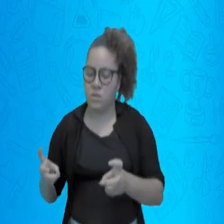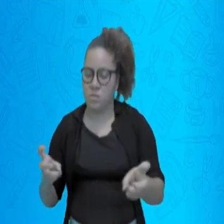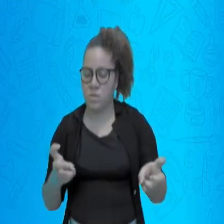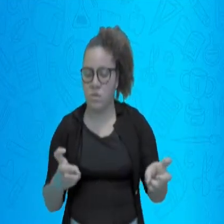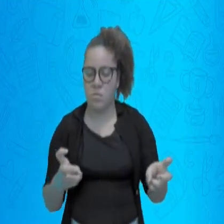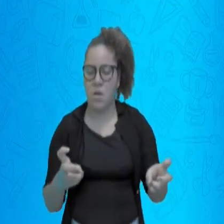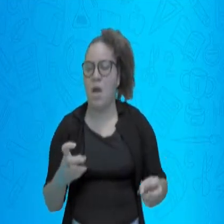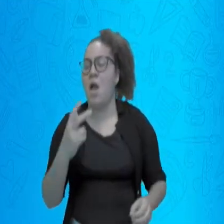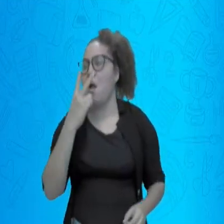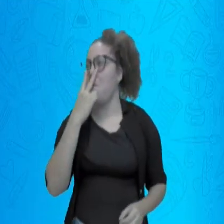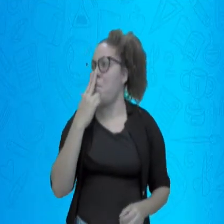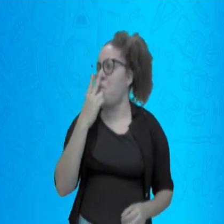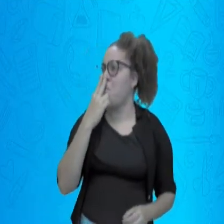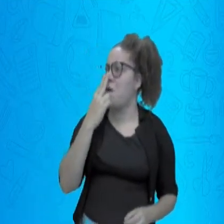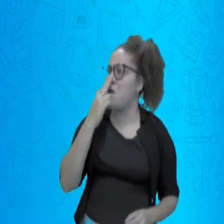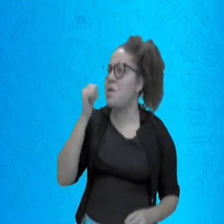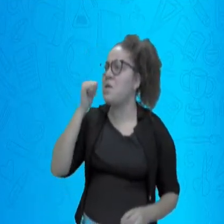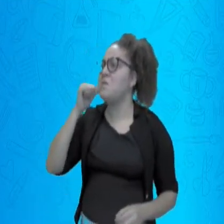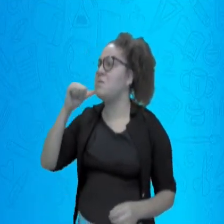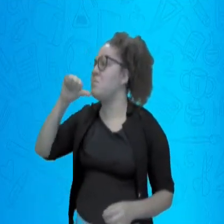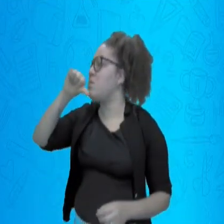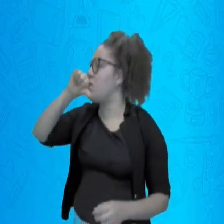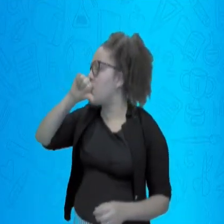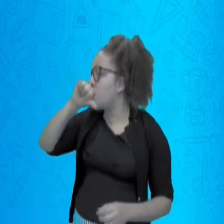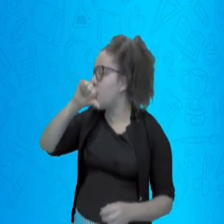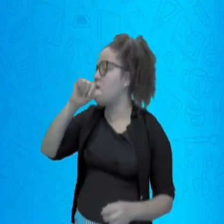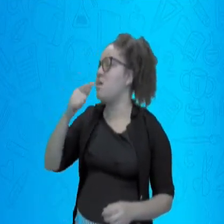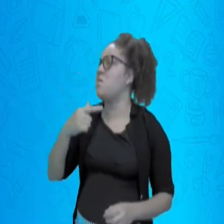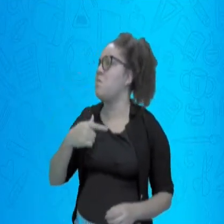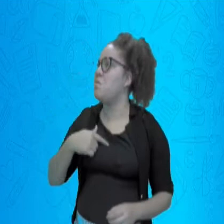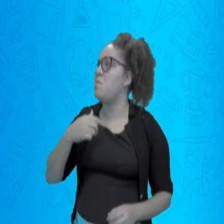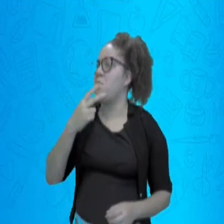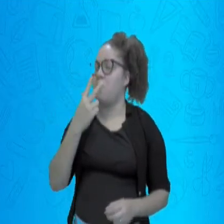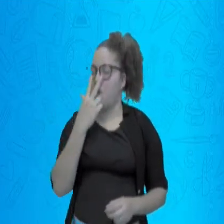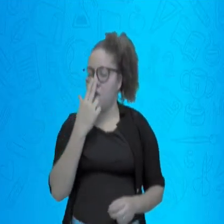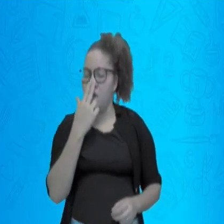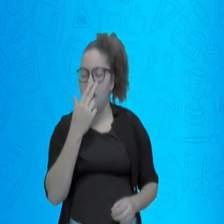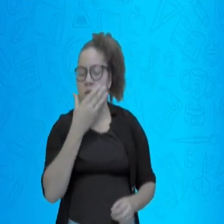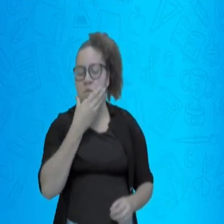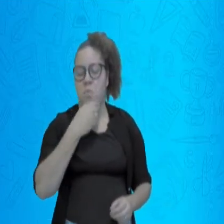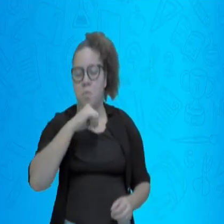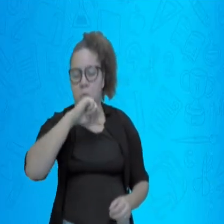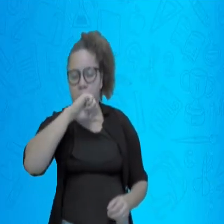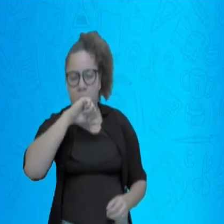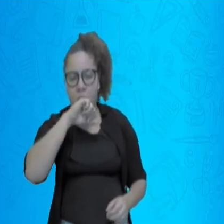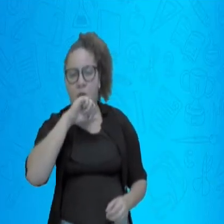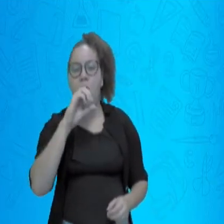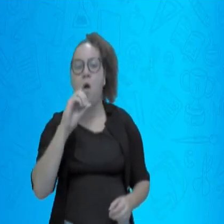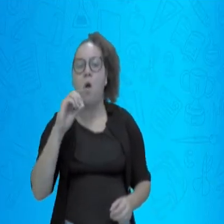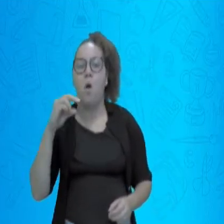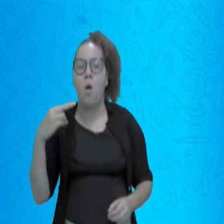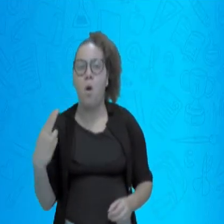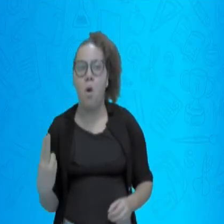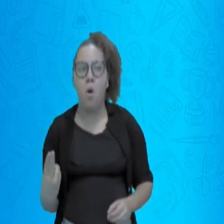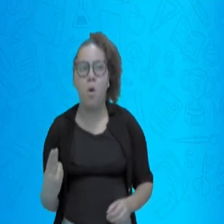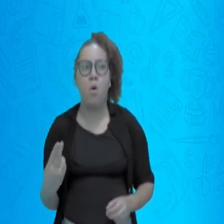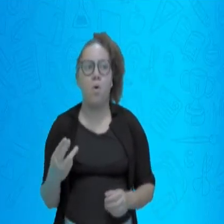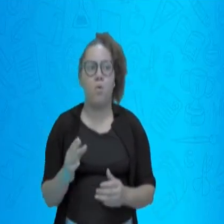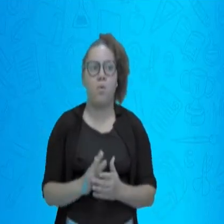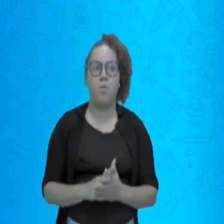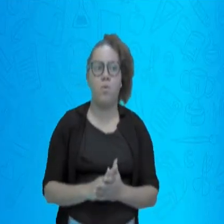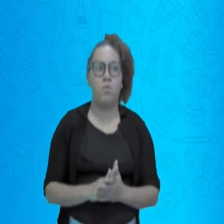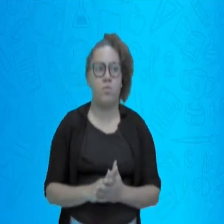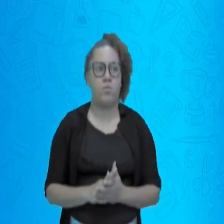eu me pareço um pouco com a minha mãe, eu me pareço um pouco com o meu pai, ou eu tenho um tio que eu sou mais parecido.